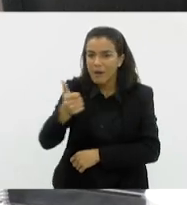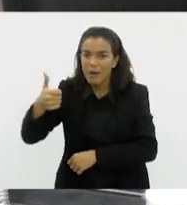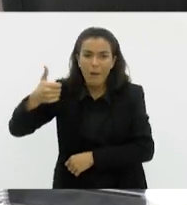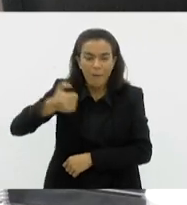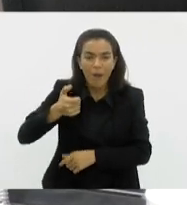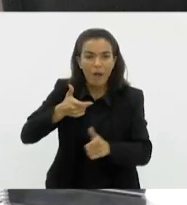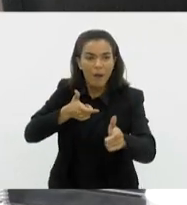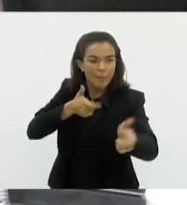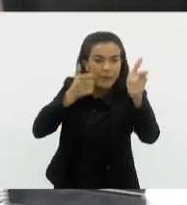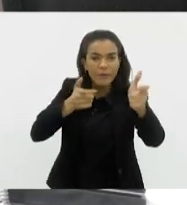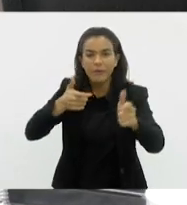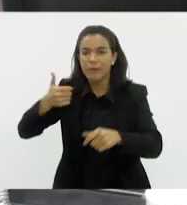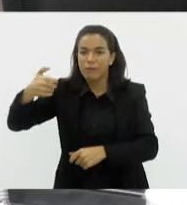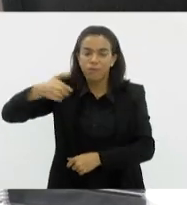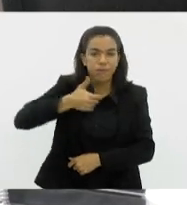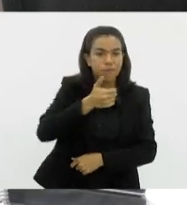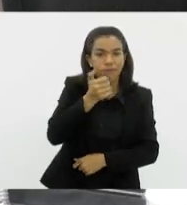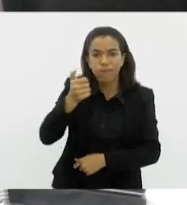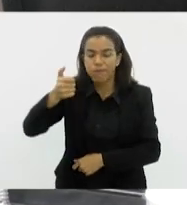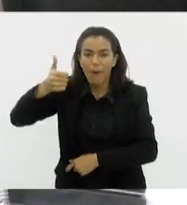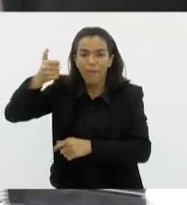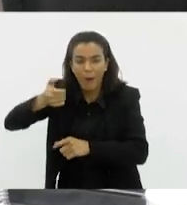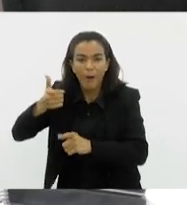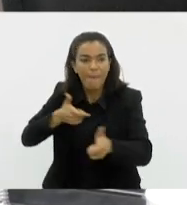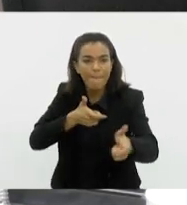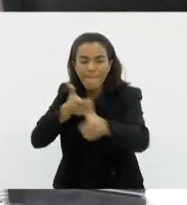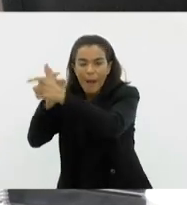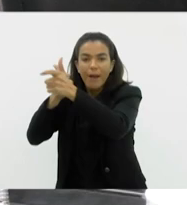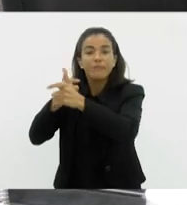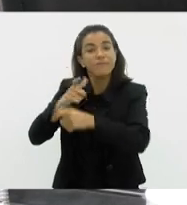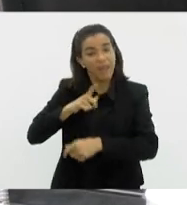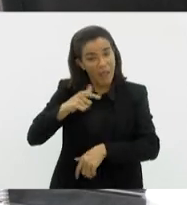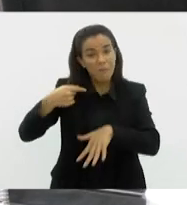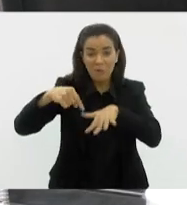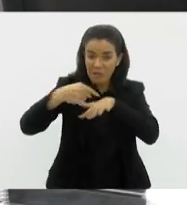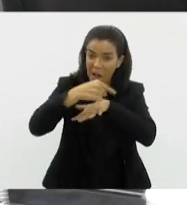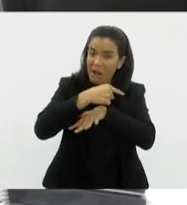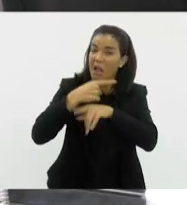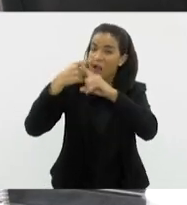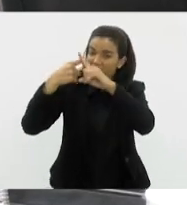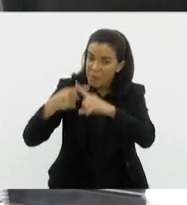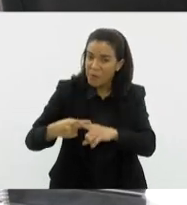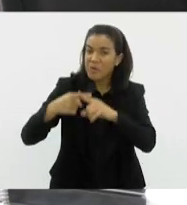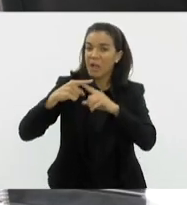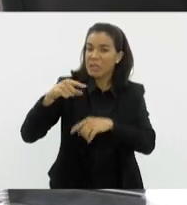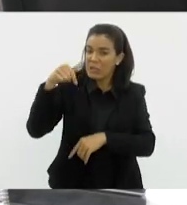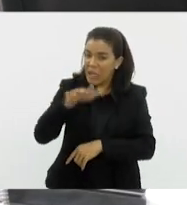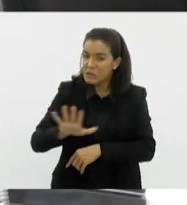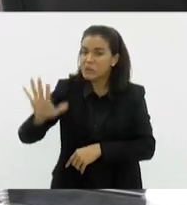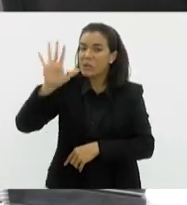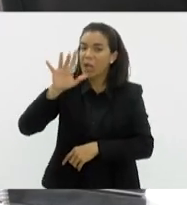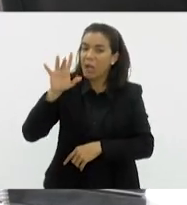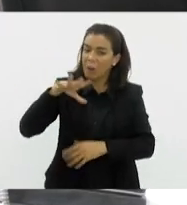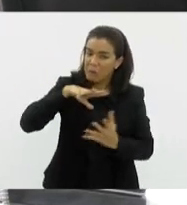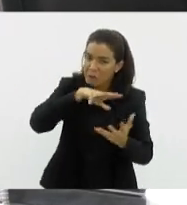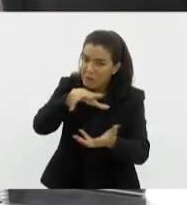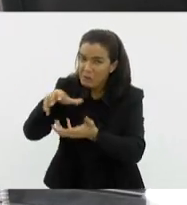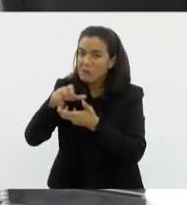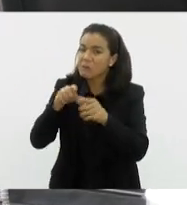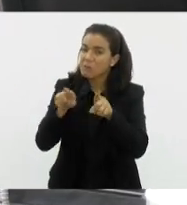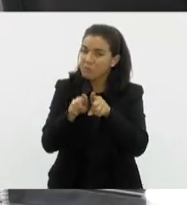cenário, e aí esse é defesa tática. Também é outra modalidade esportiva, com campeonato... nacional, internacional, ambos